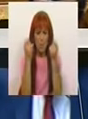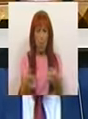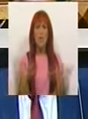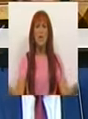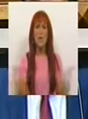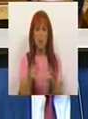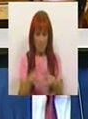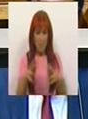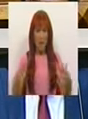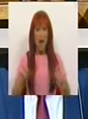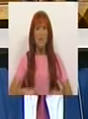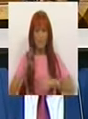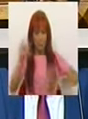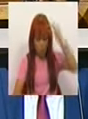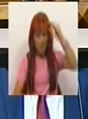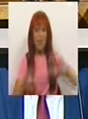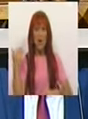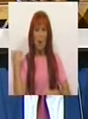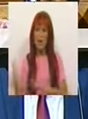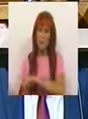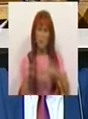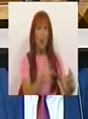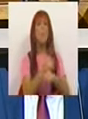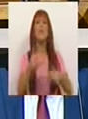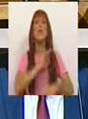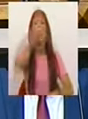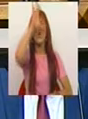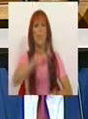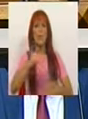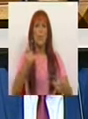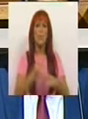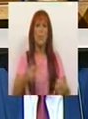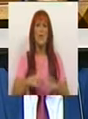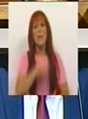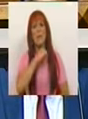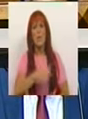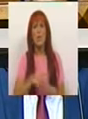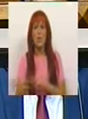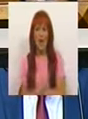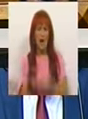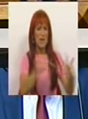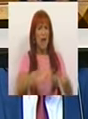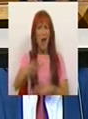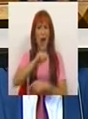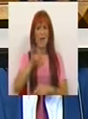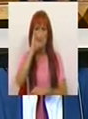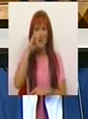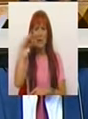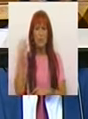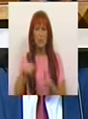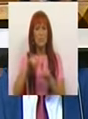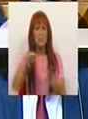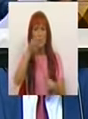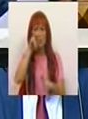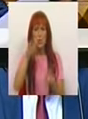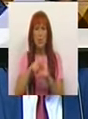que irão aumentar as desigualdades para o litoral. E porquê, Sr. Ministro? Porque permite transferir áreas de eucaliptos de zonas